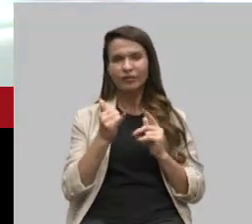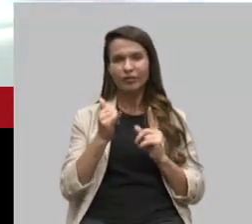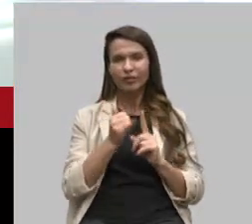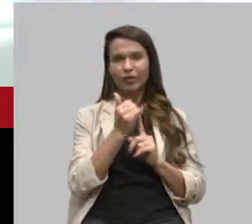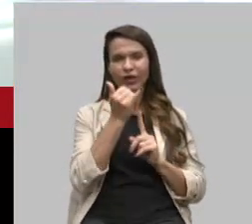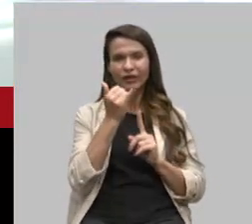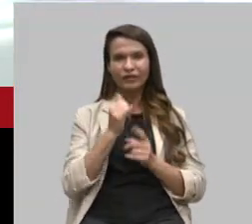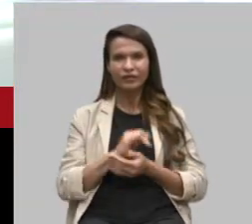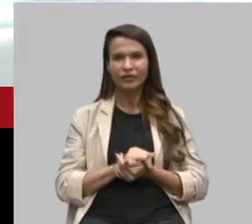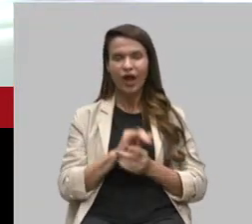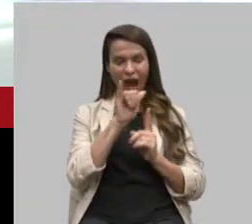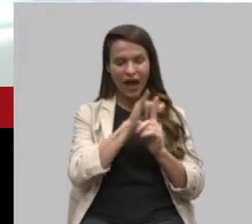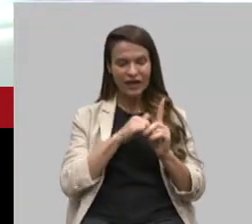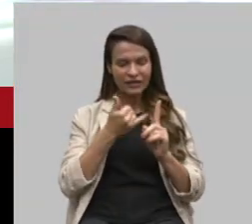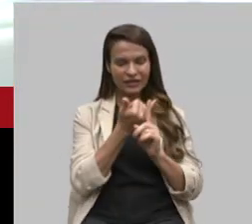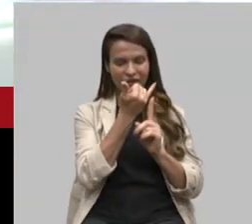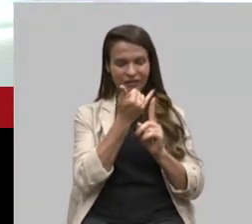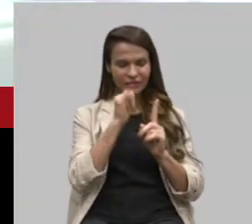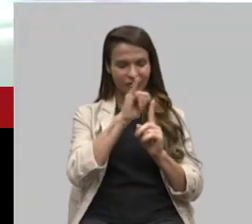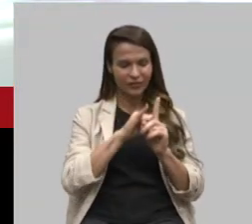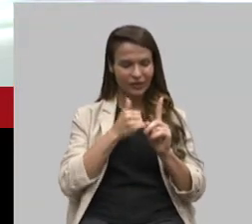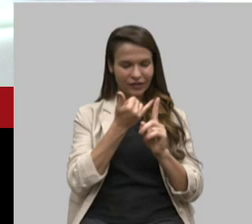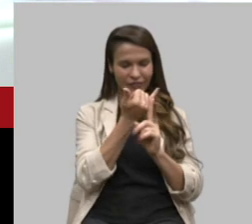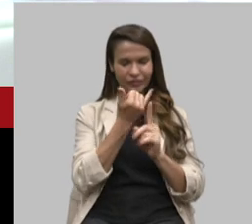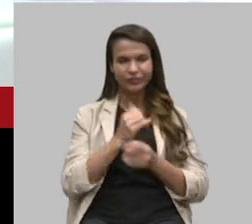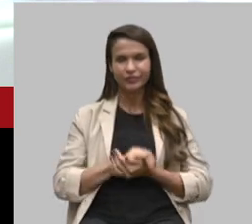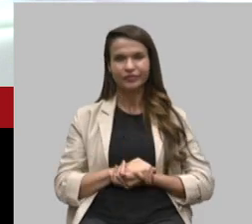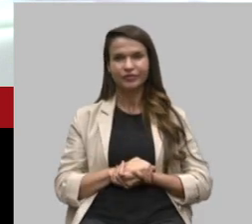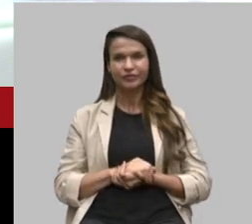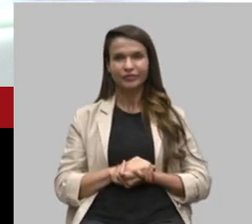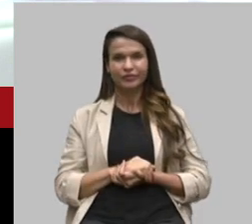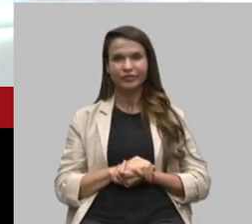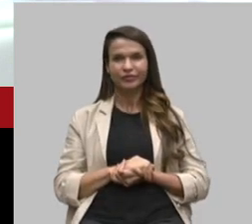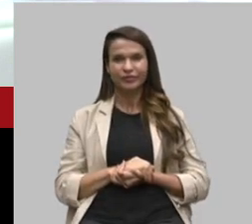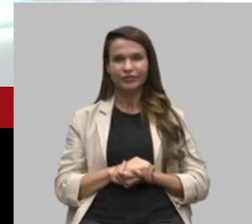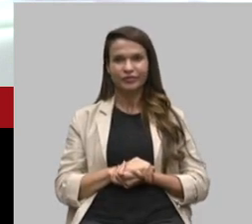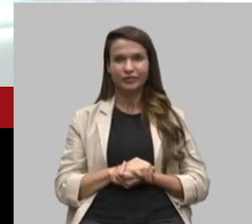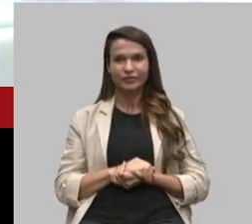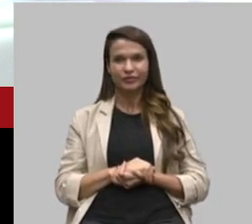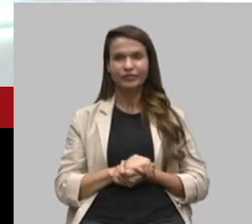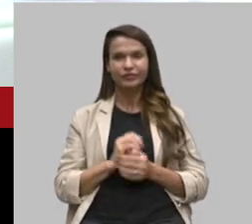Luna Muito obrigado pode